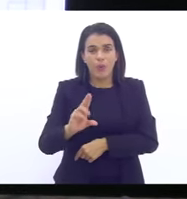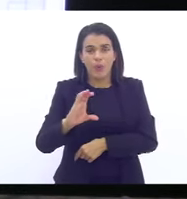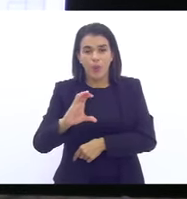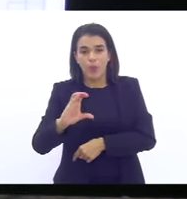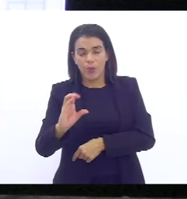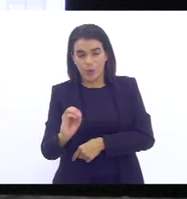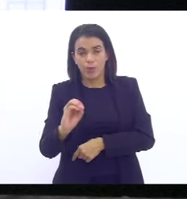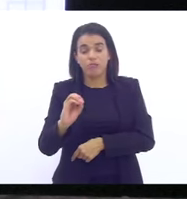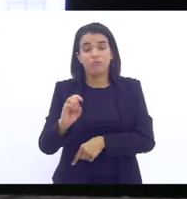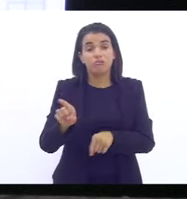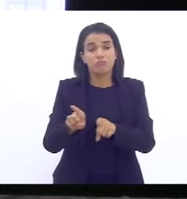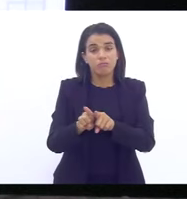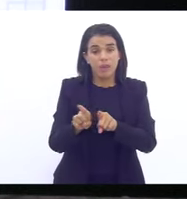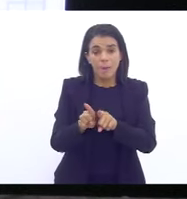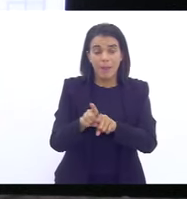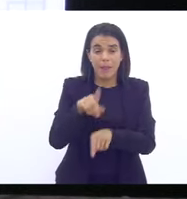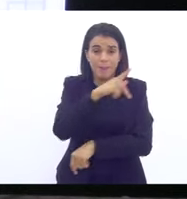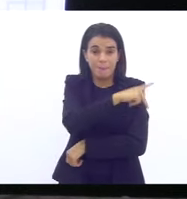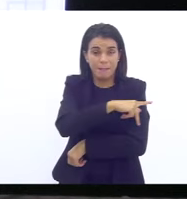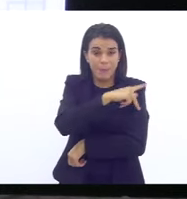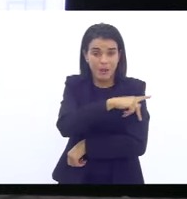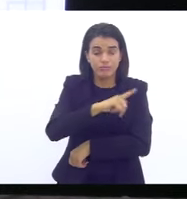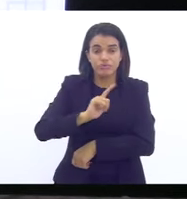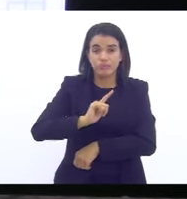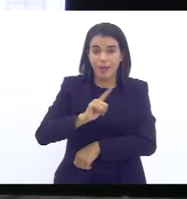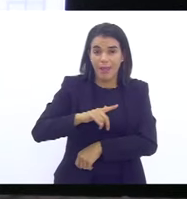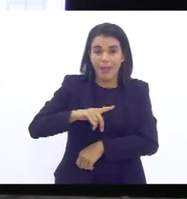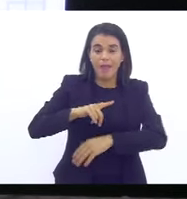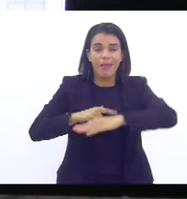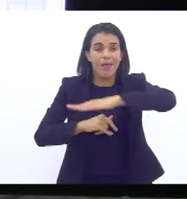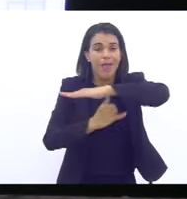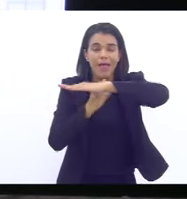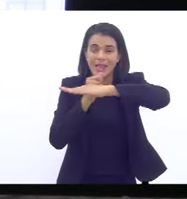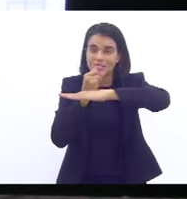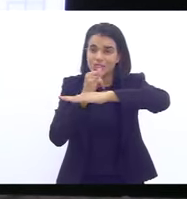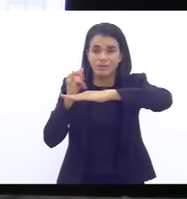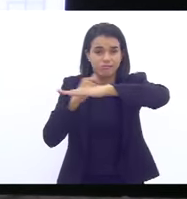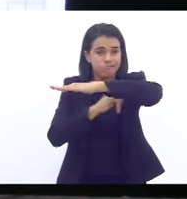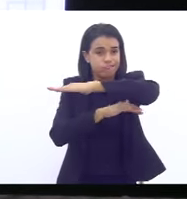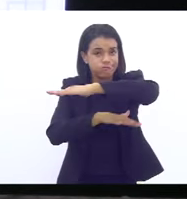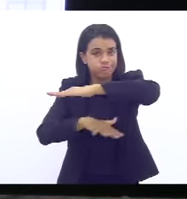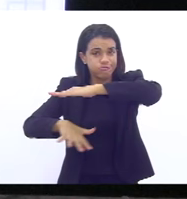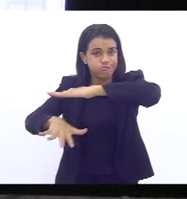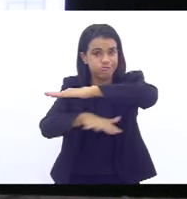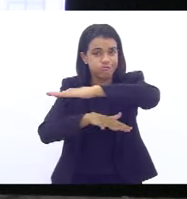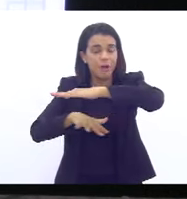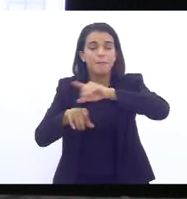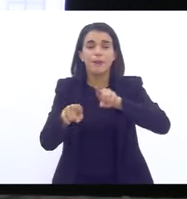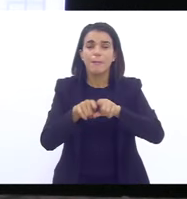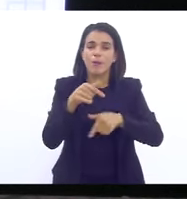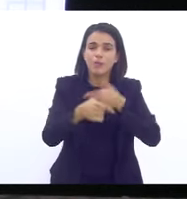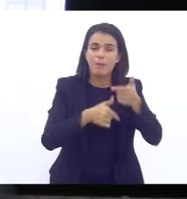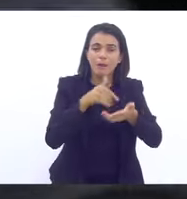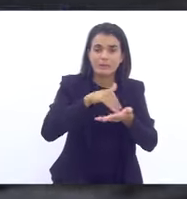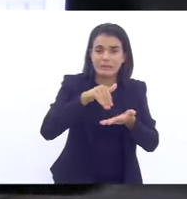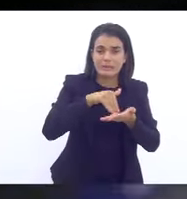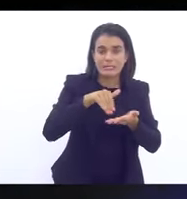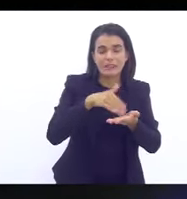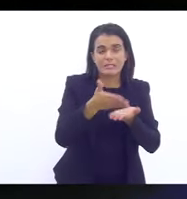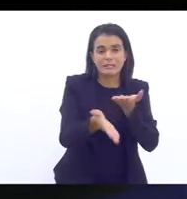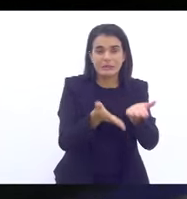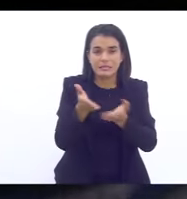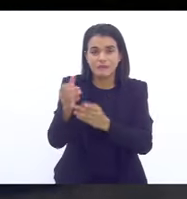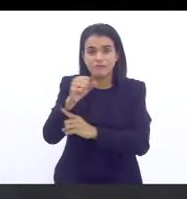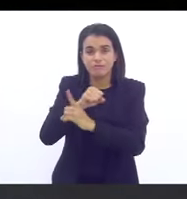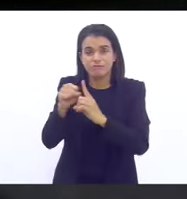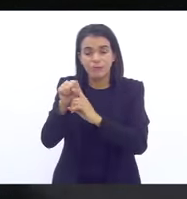Municípios. Estamos atuando também lá em Paraty com relação à questão da rede subterrânea, que é uma demanda deles. Fizemos um trabalho junto com a Secretaria de Assistência Social do Estado